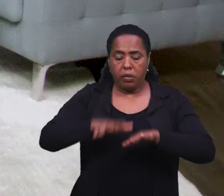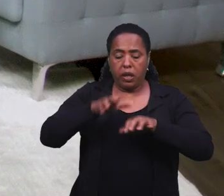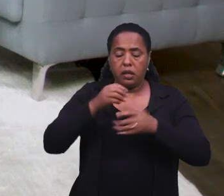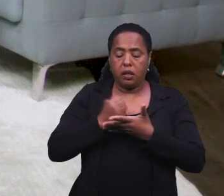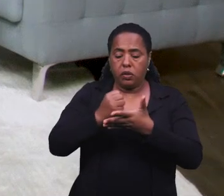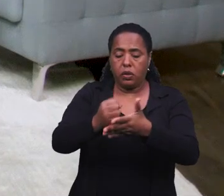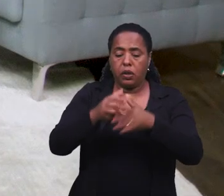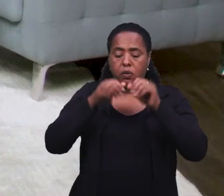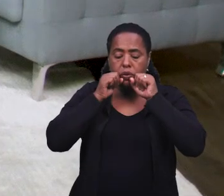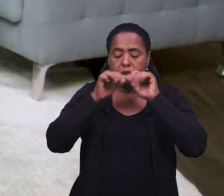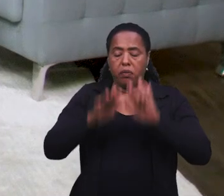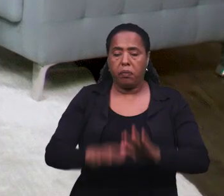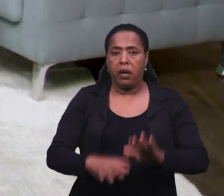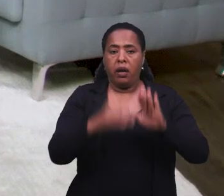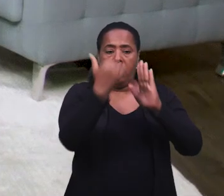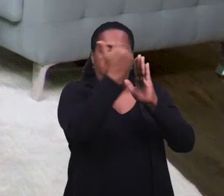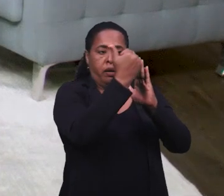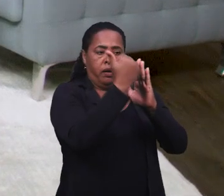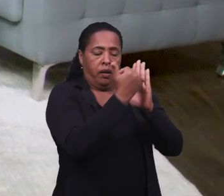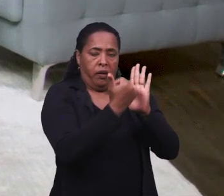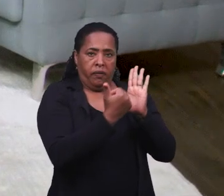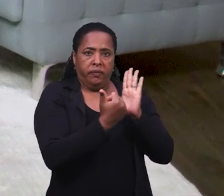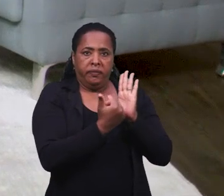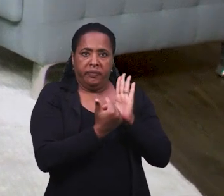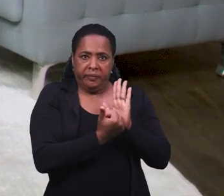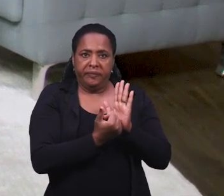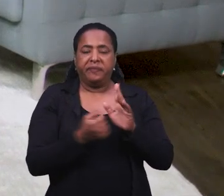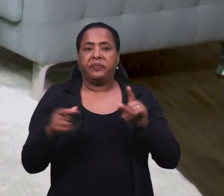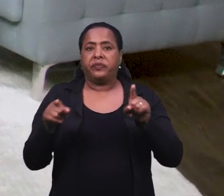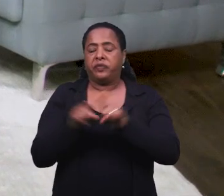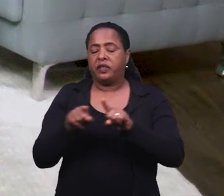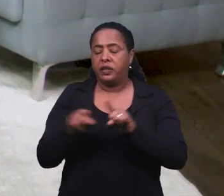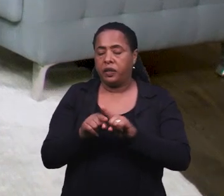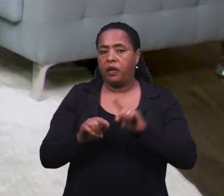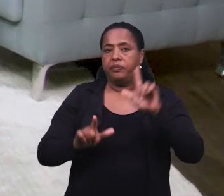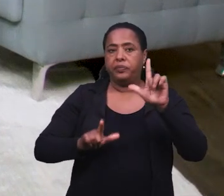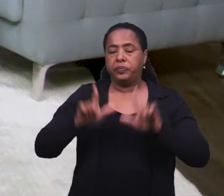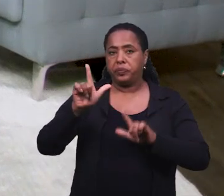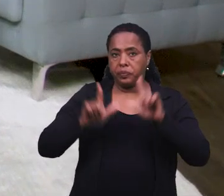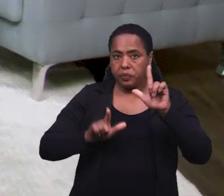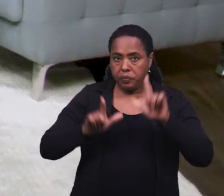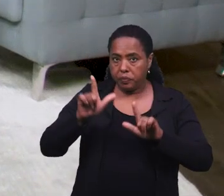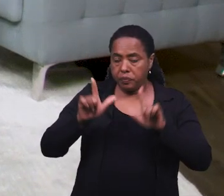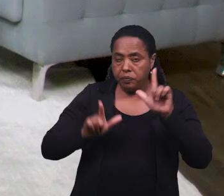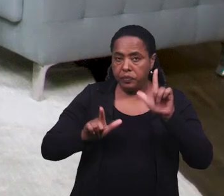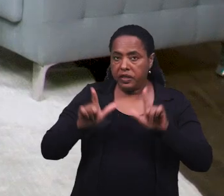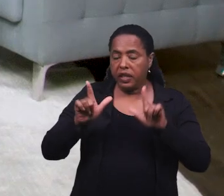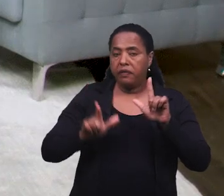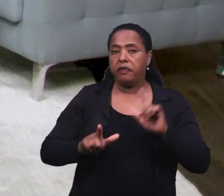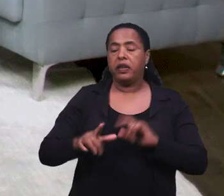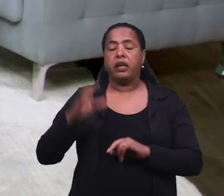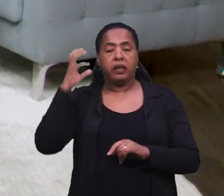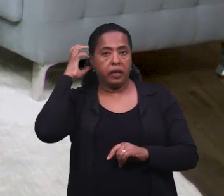igreja, que pelo menos uma vez por semana, um grupo de irmãos vai fazer um culto lá com ele. Então nós